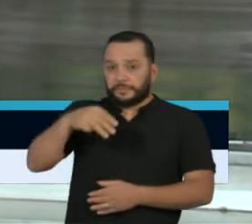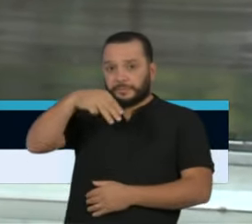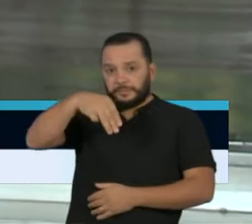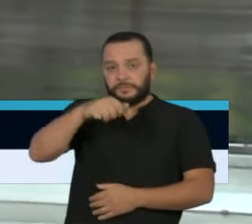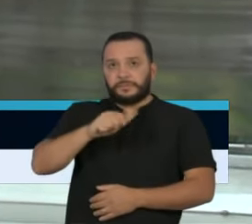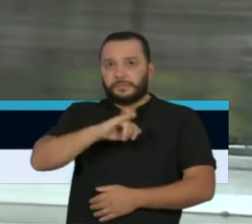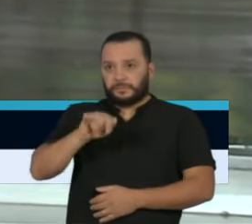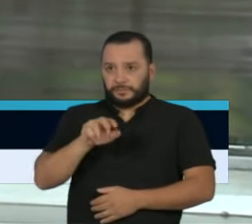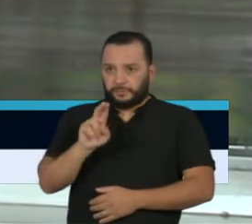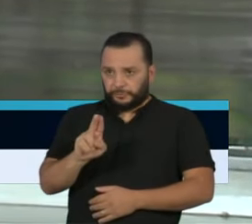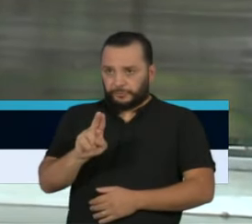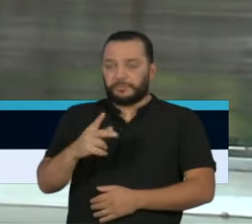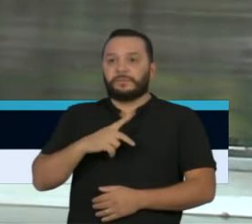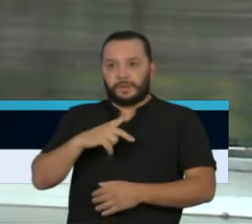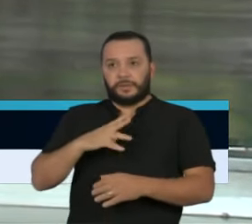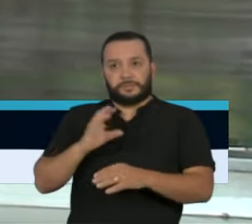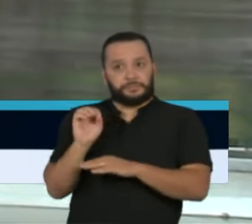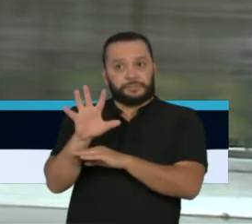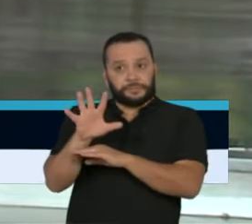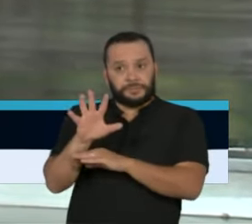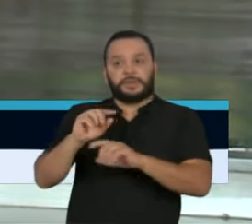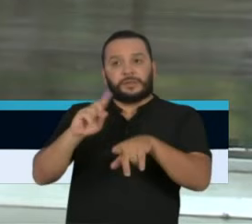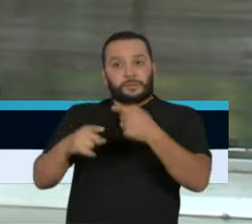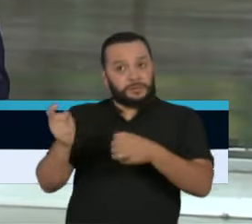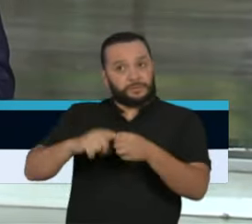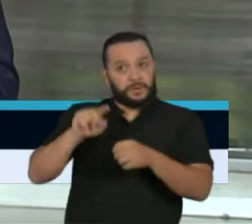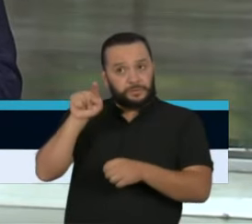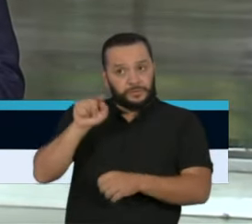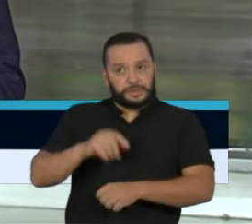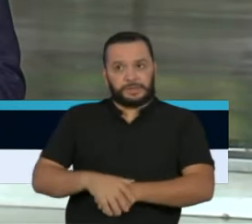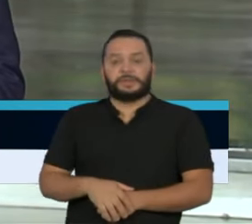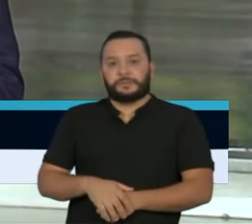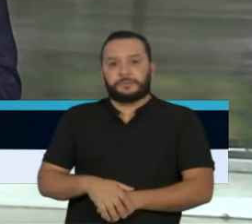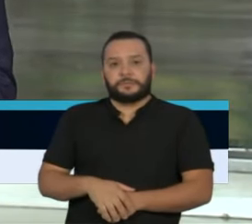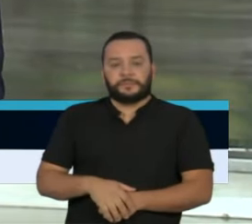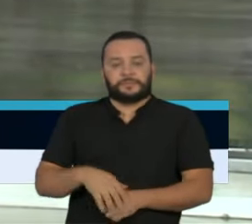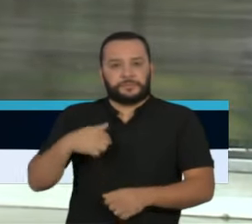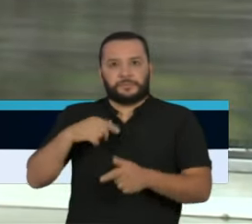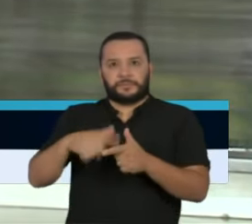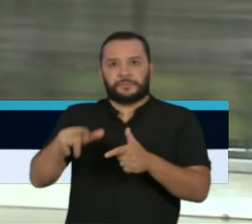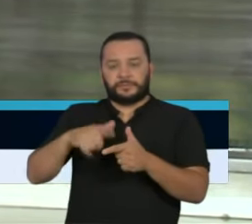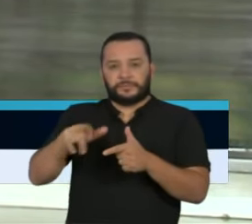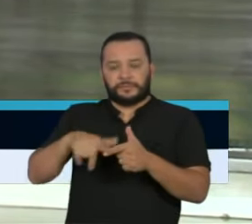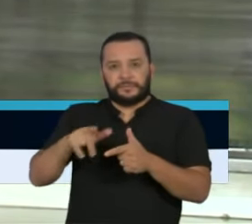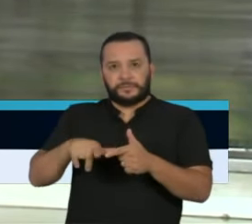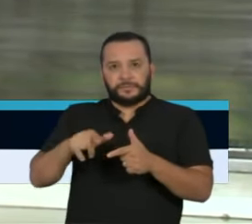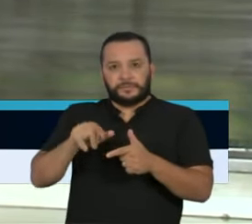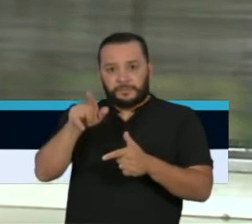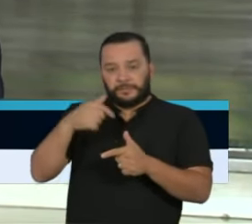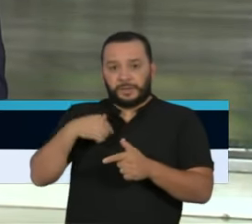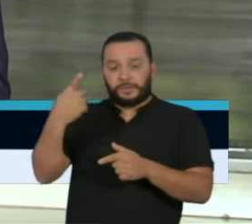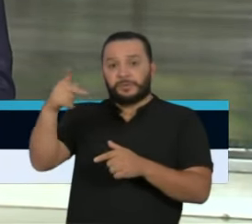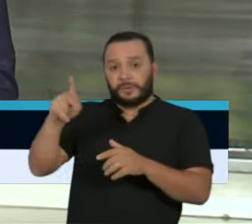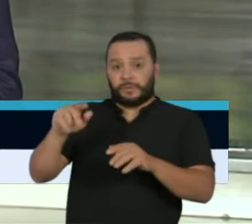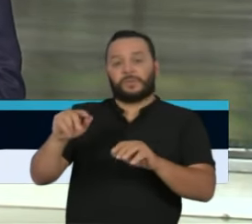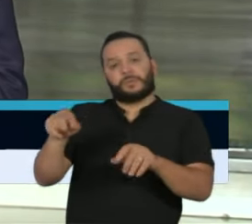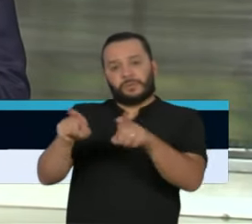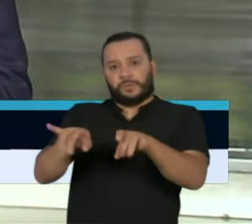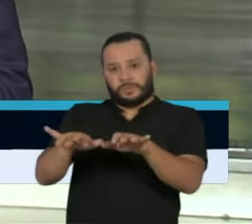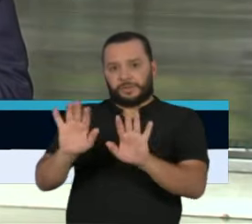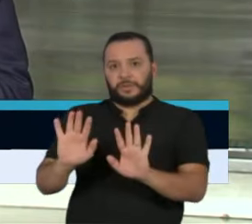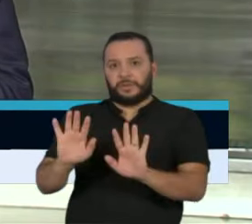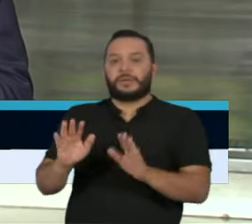Ariane Rocha, que está na tela também, já volto com você. Aparentemente o problema do áudio é na sua tela, mas vamos tentar